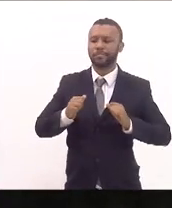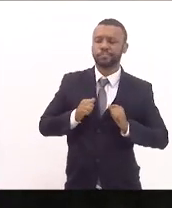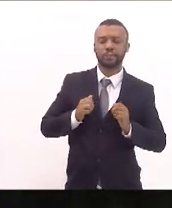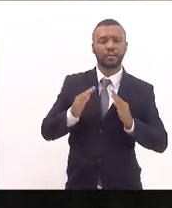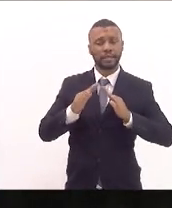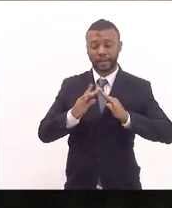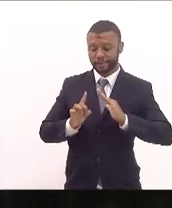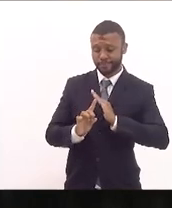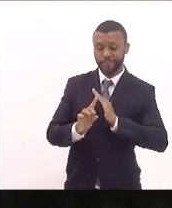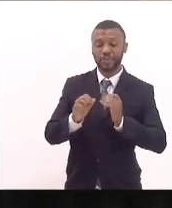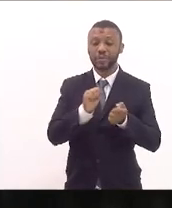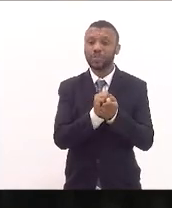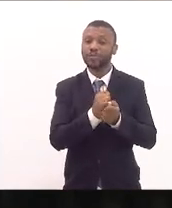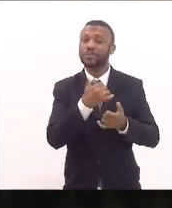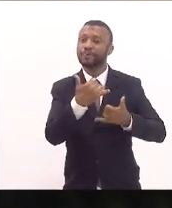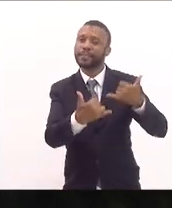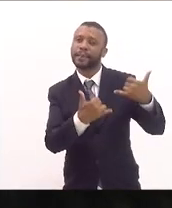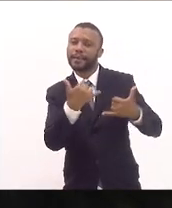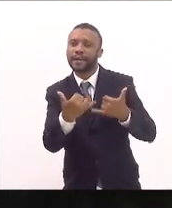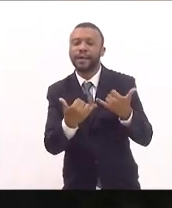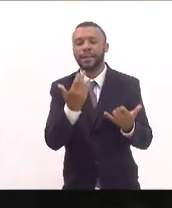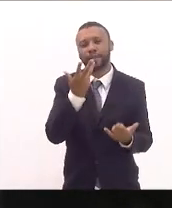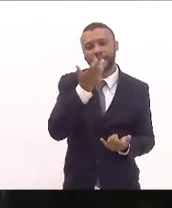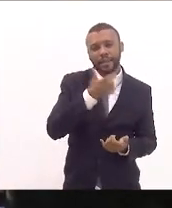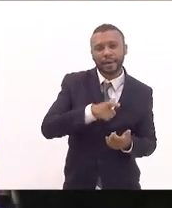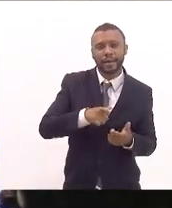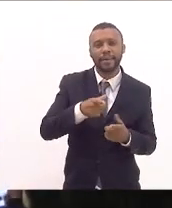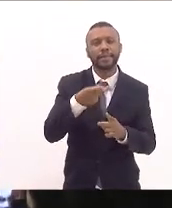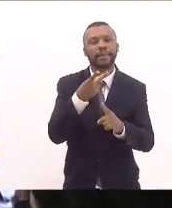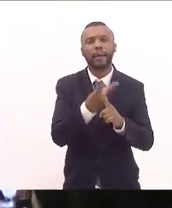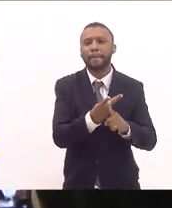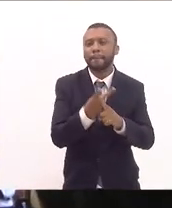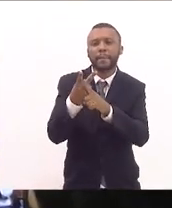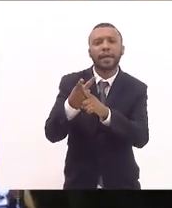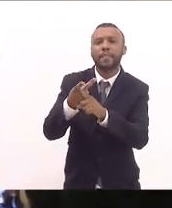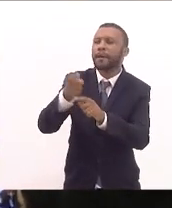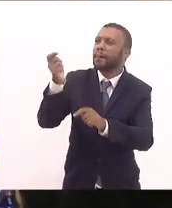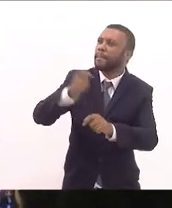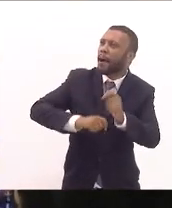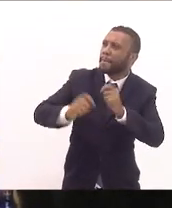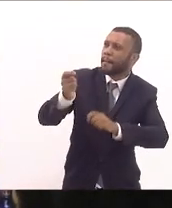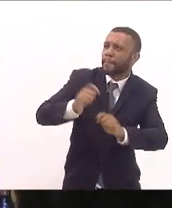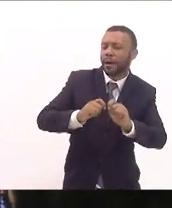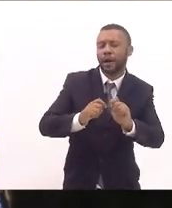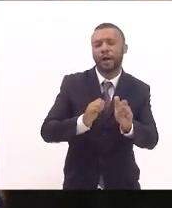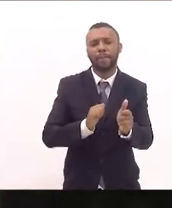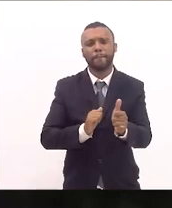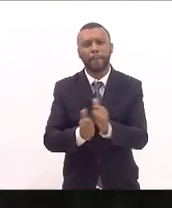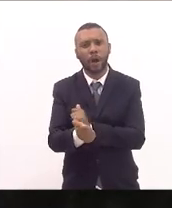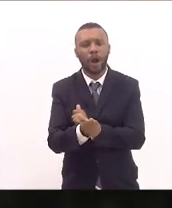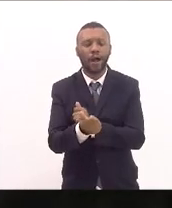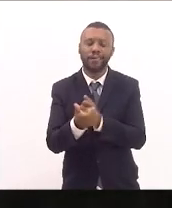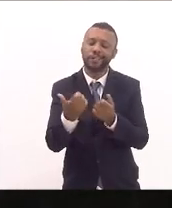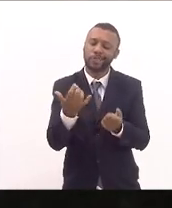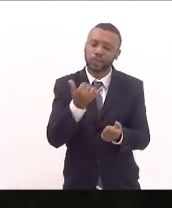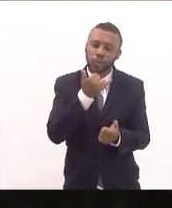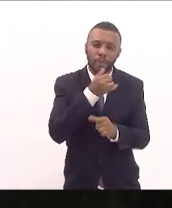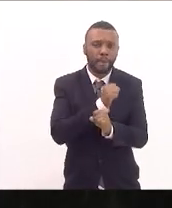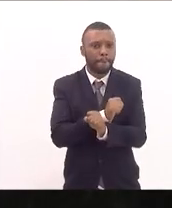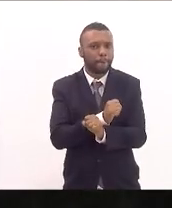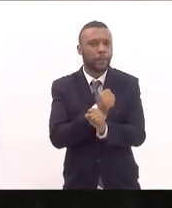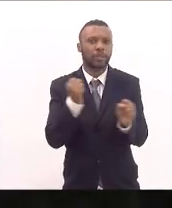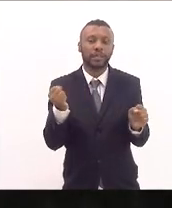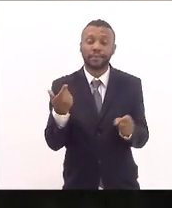as crianças conseguirem brincar soltar pipa jogar bola se tornou algo impossível